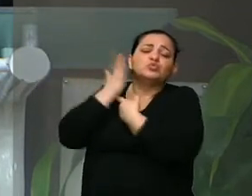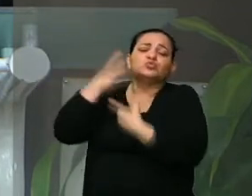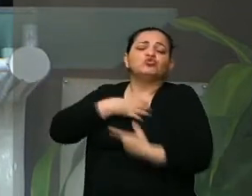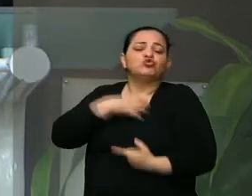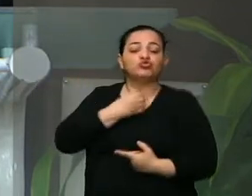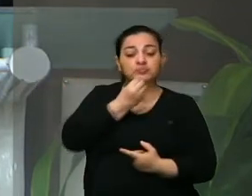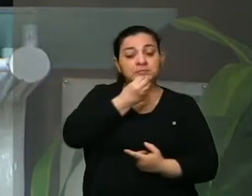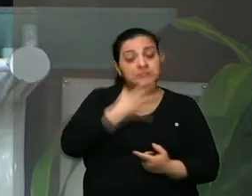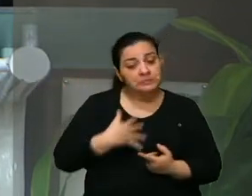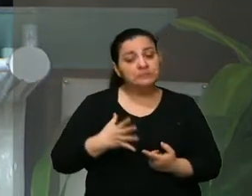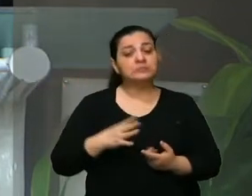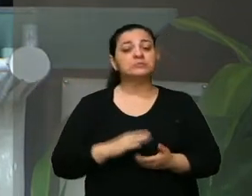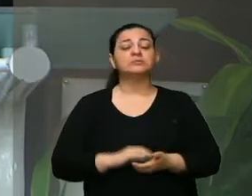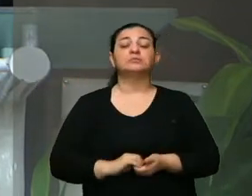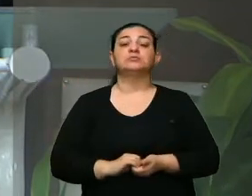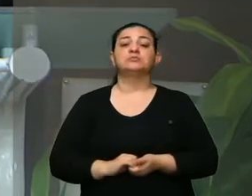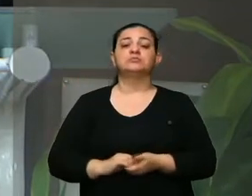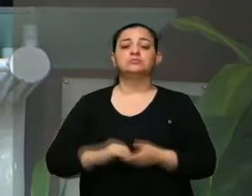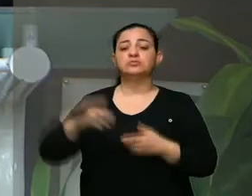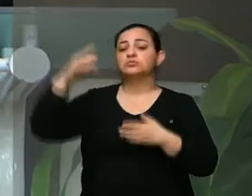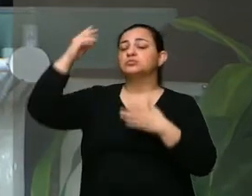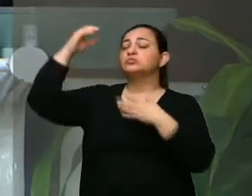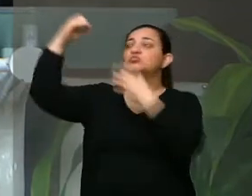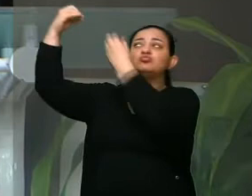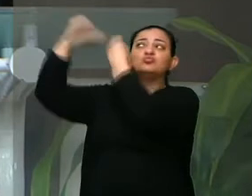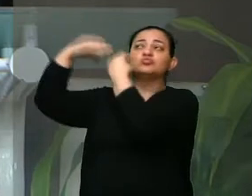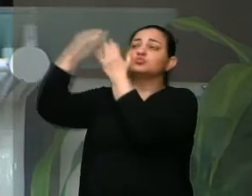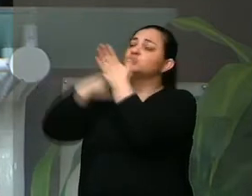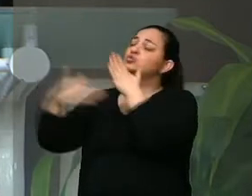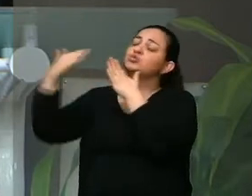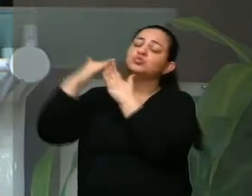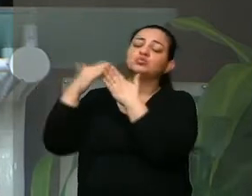bem com a tua palavra